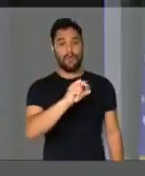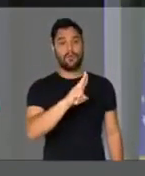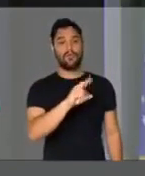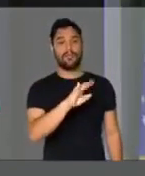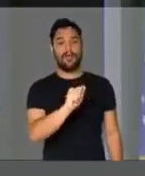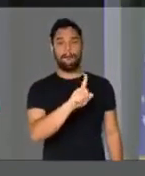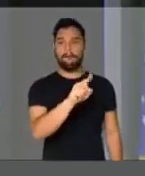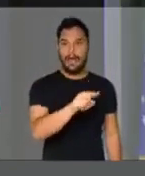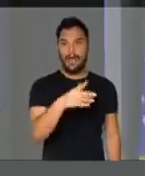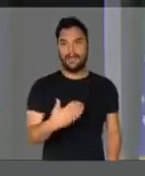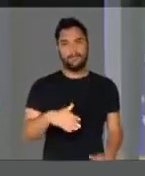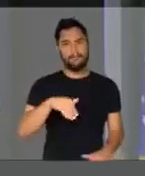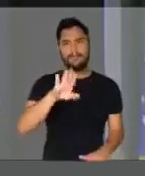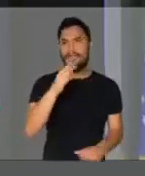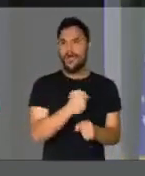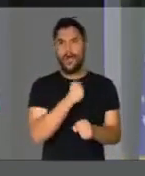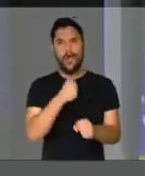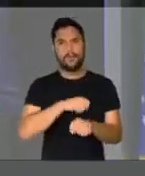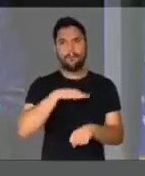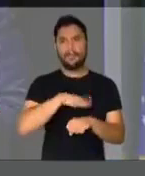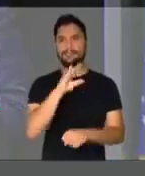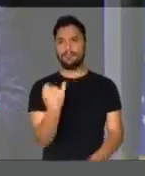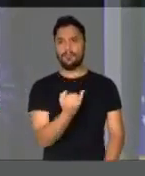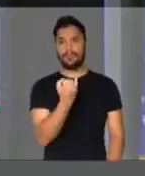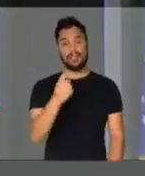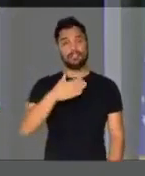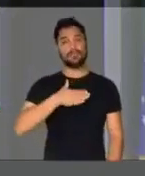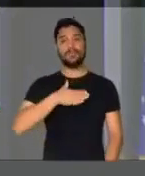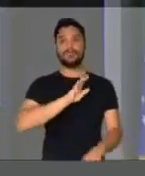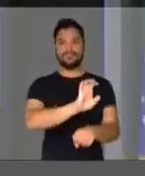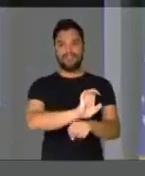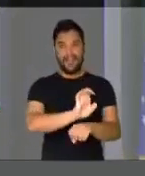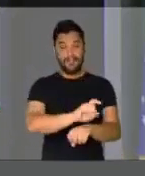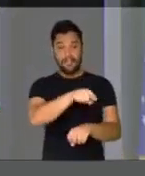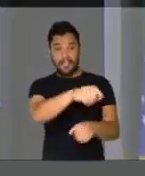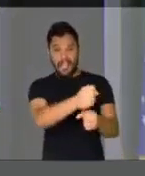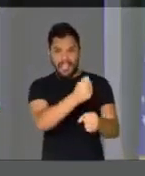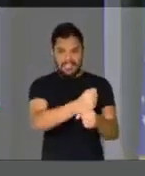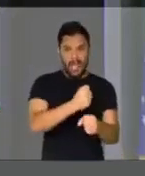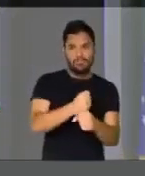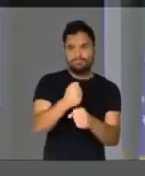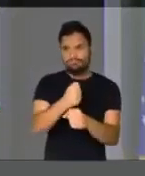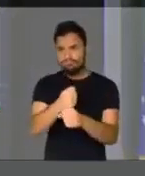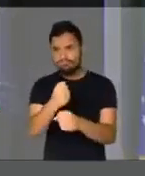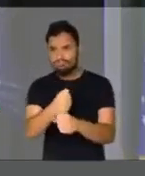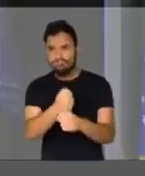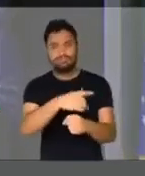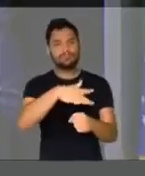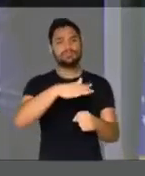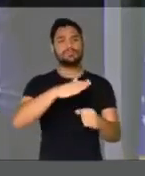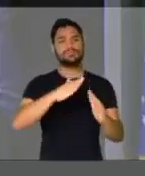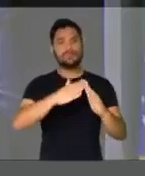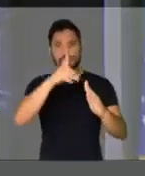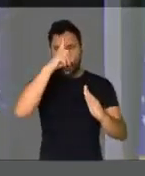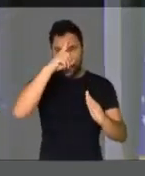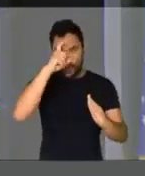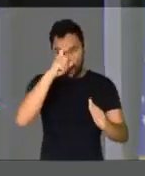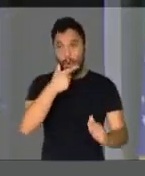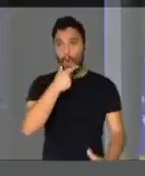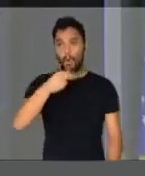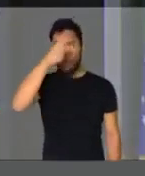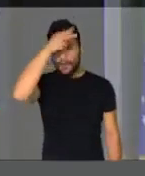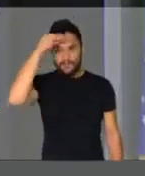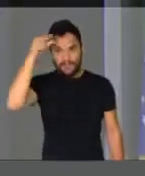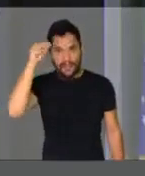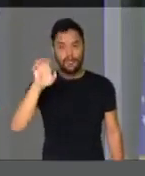maior obra em saúde pública da história de Mato Grosso. Obra essa que, com muito empenho e determinação, o prefeito Emanuel Pinheiro